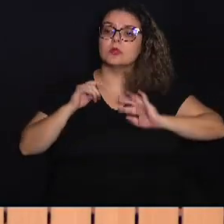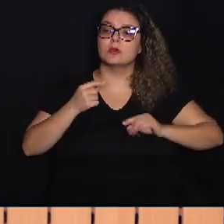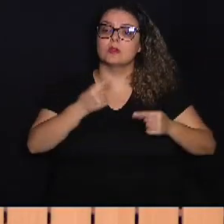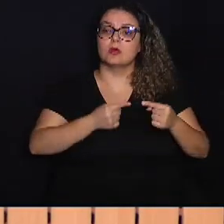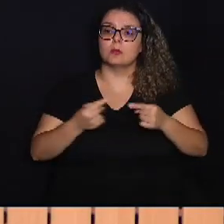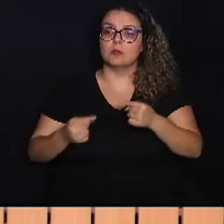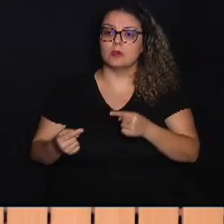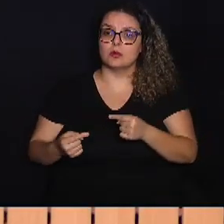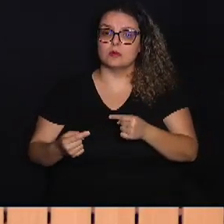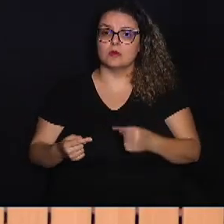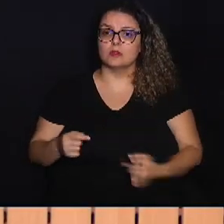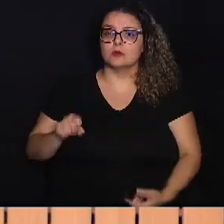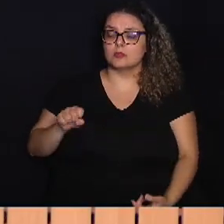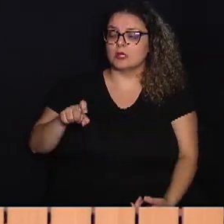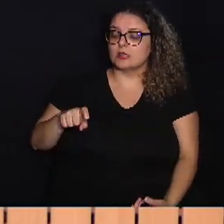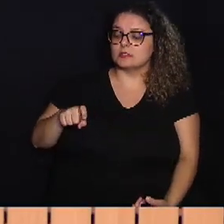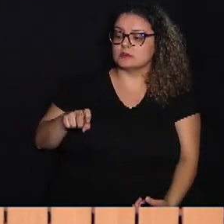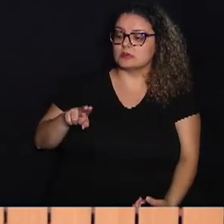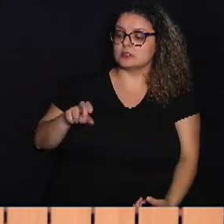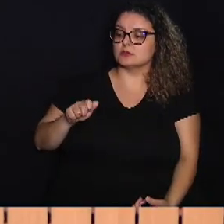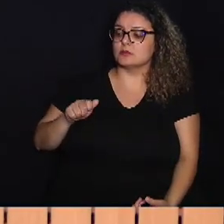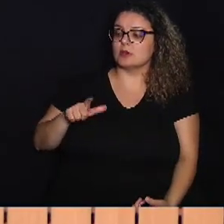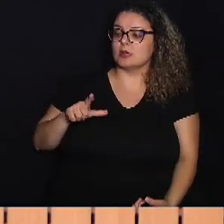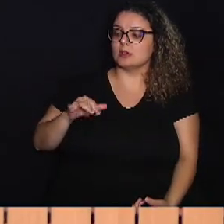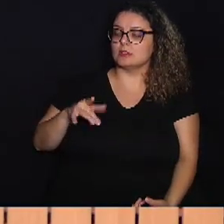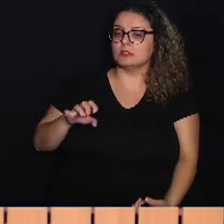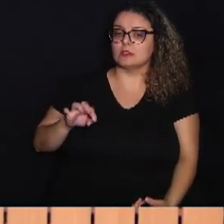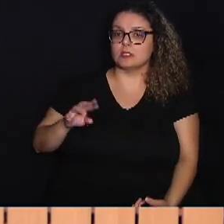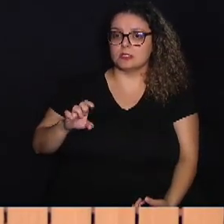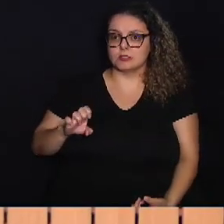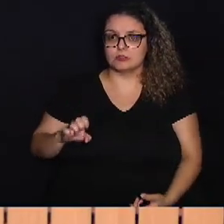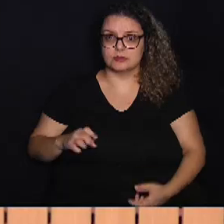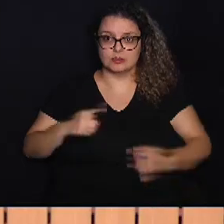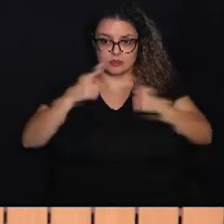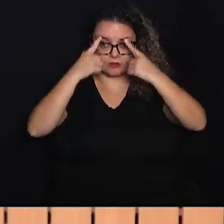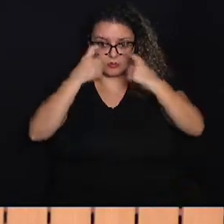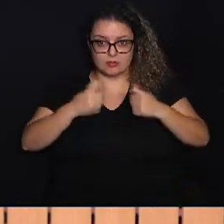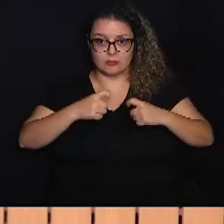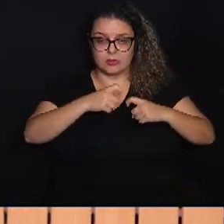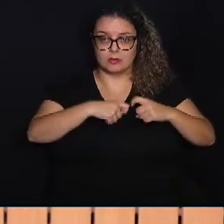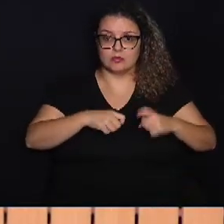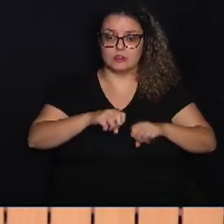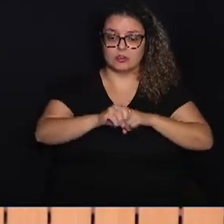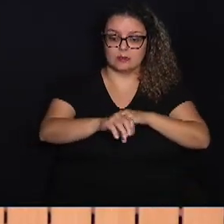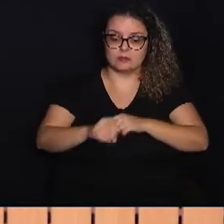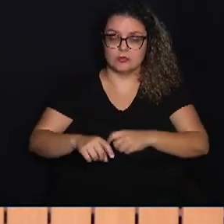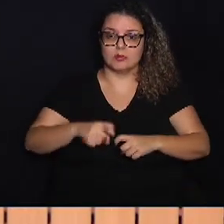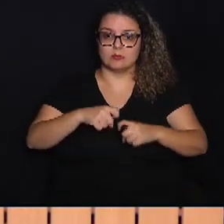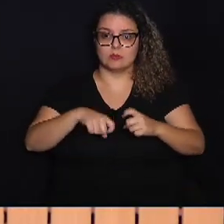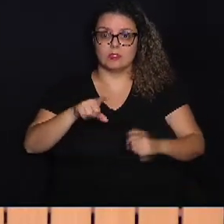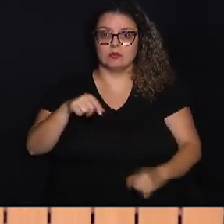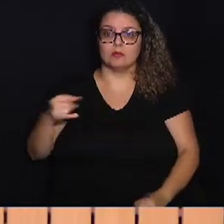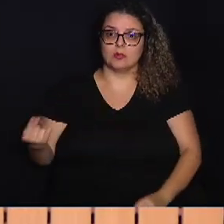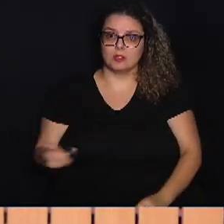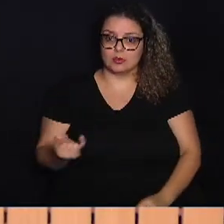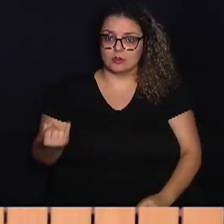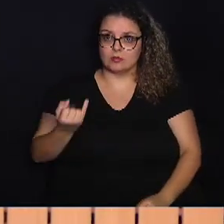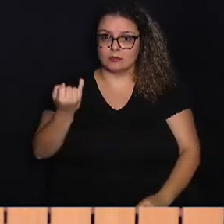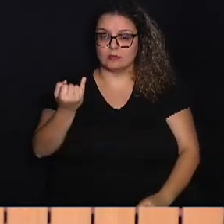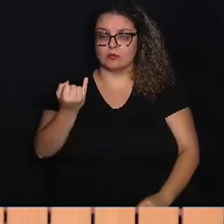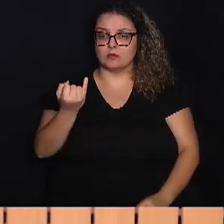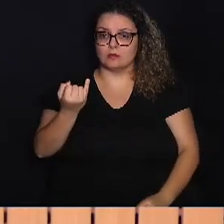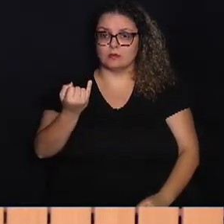sobre a Sexualidade sobre a violência sexual sobre a educação sexual é fundamental